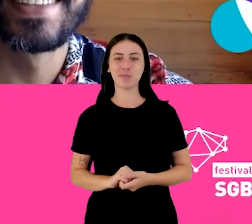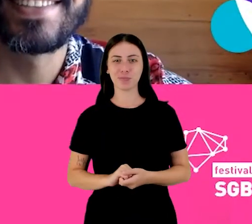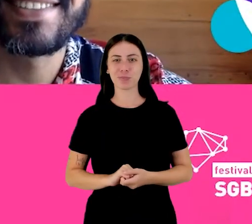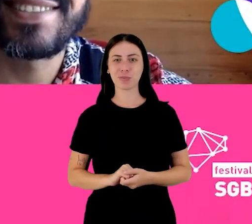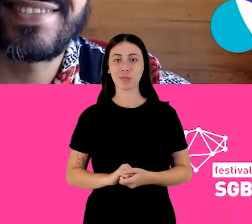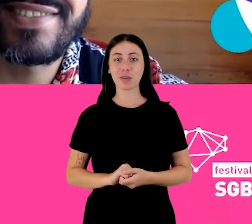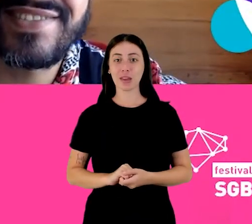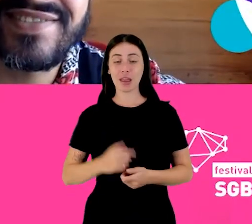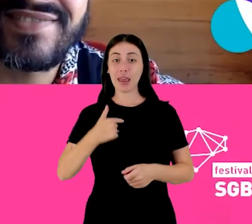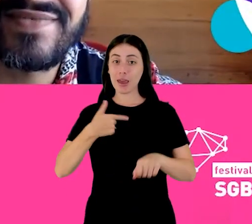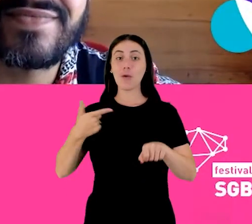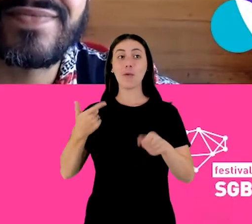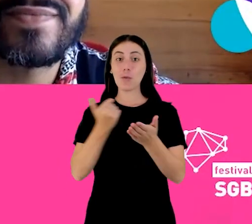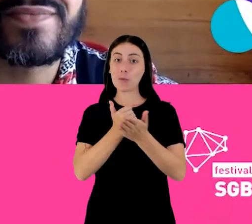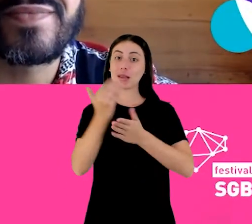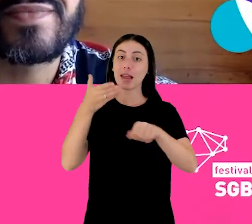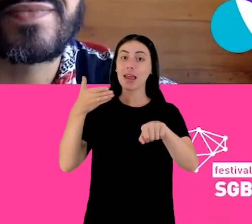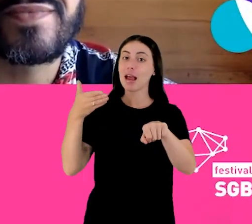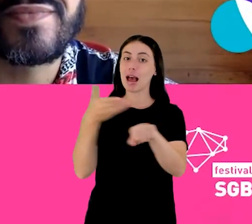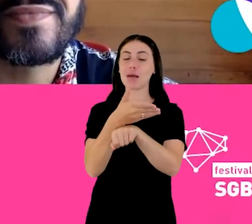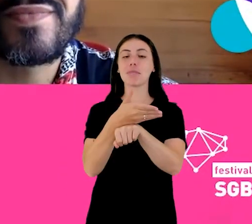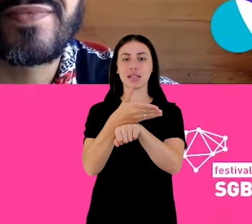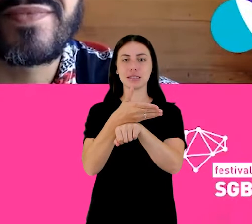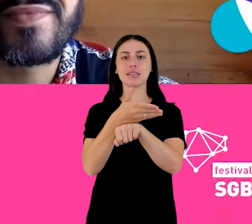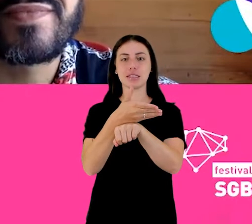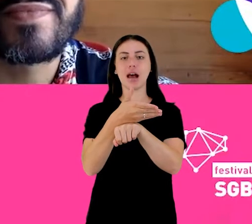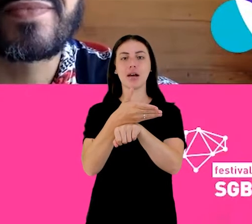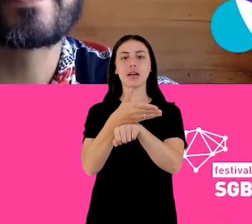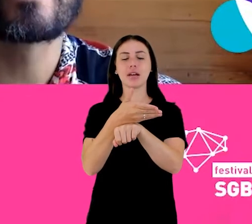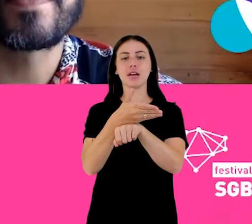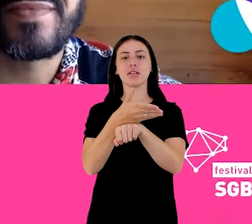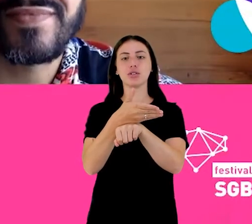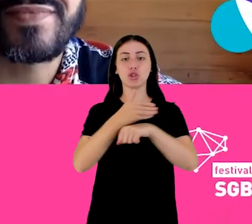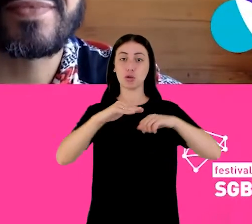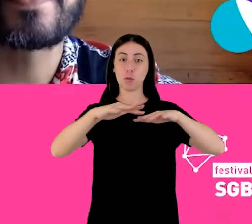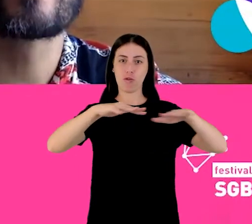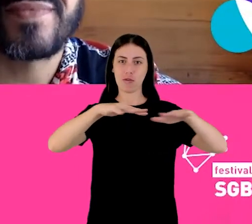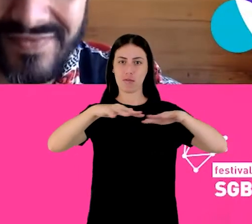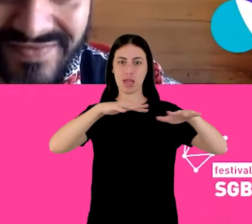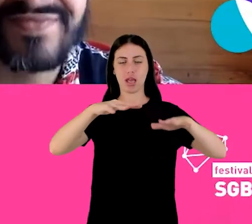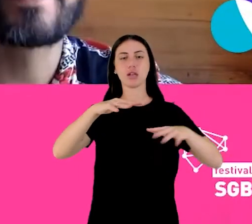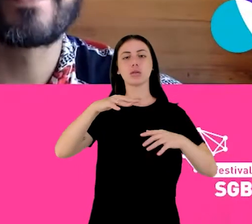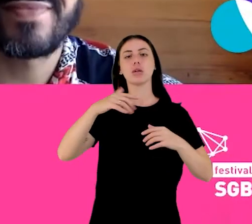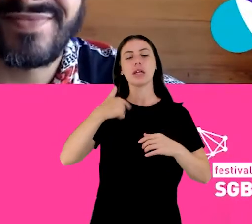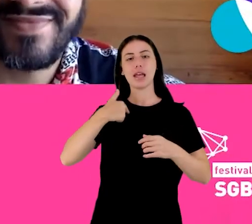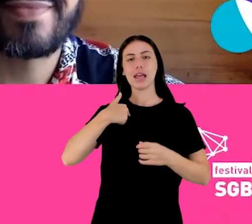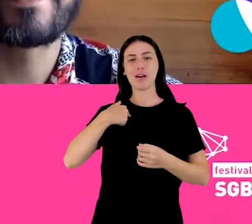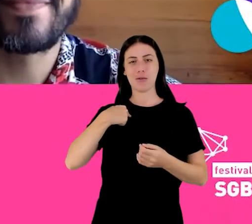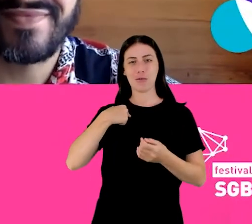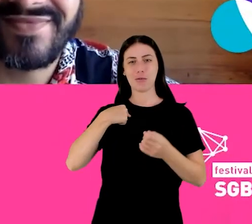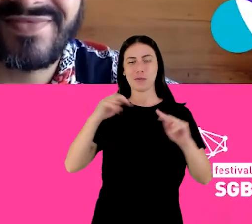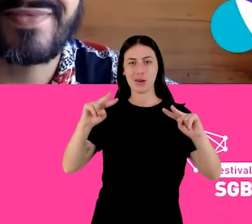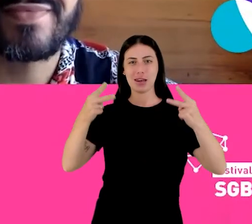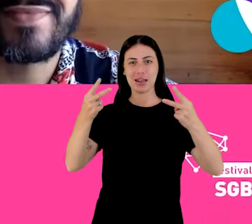assistindo a gente, todo esse movimento me levou a fazer parte de um movimento chamado Good Pitch Brasil. E aí, o que é